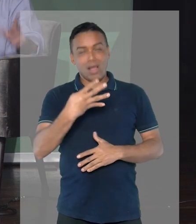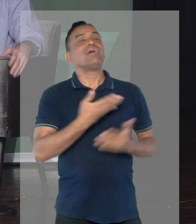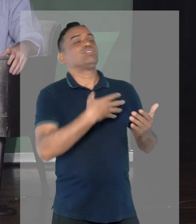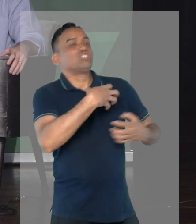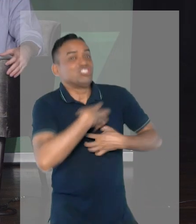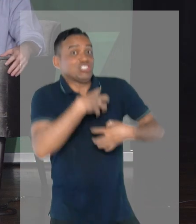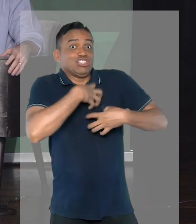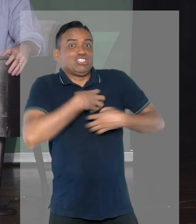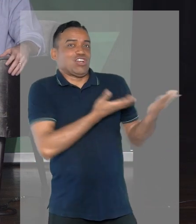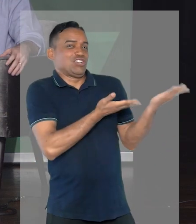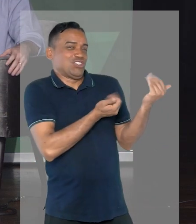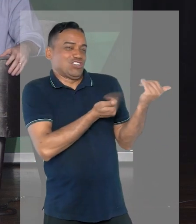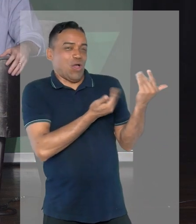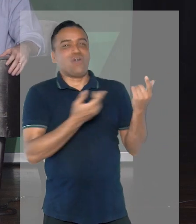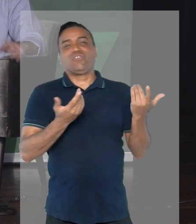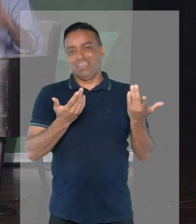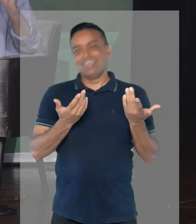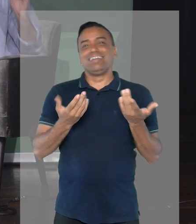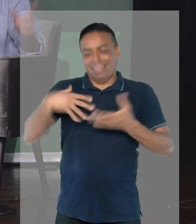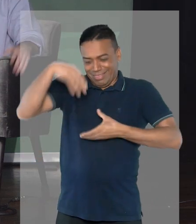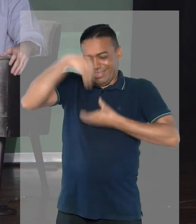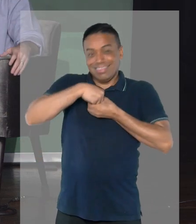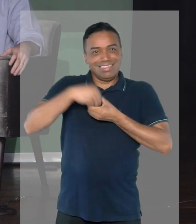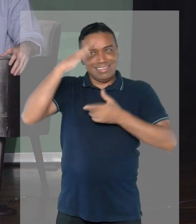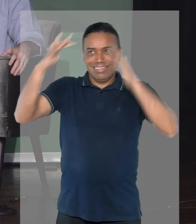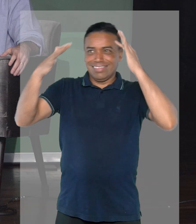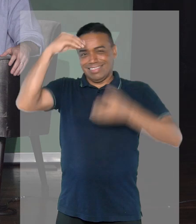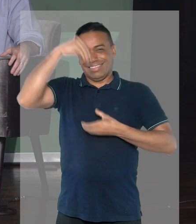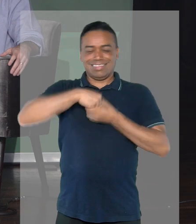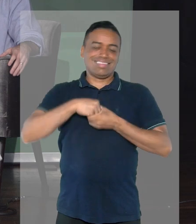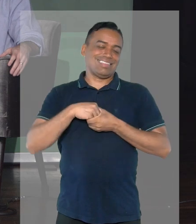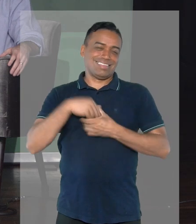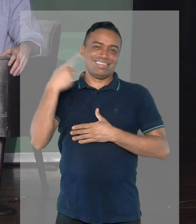ainda era meio adolescente, assim. Fazia parte do imaginário dele.